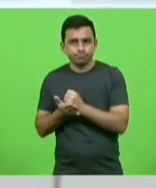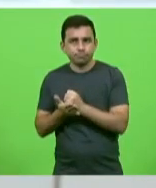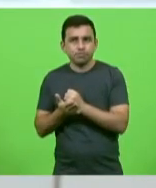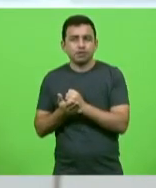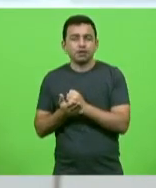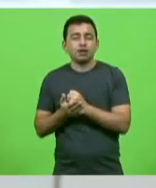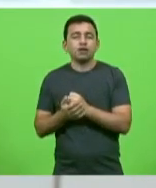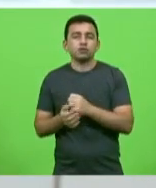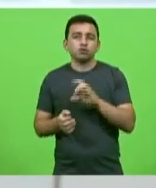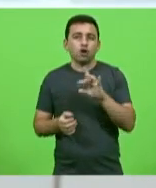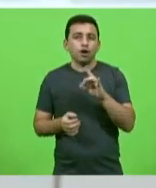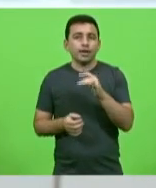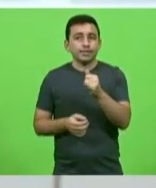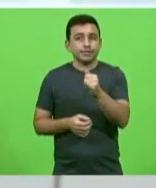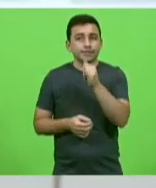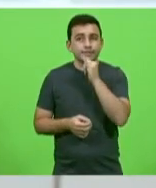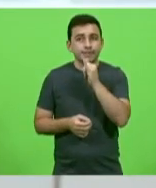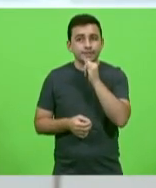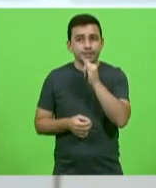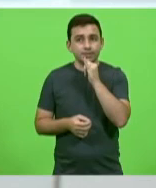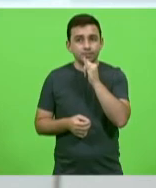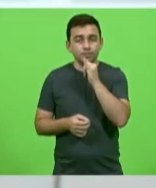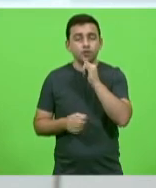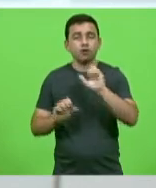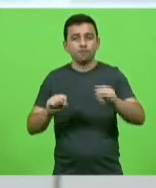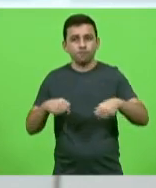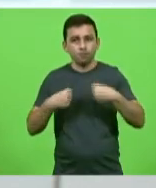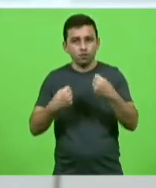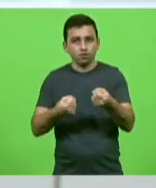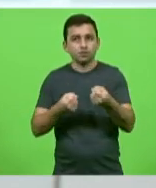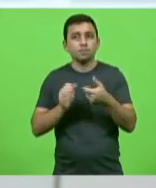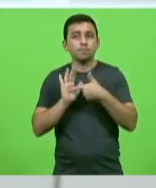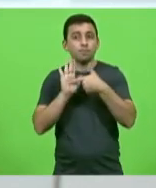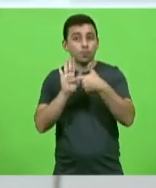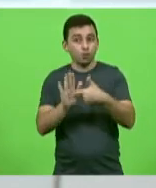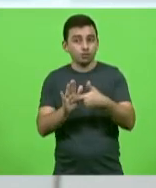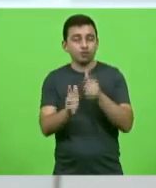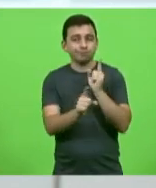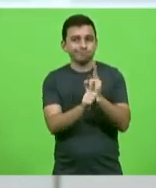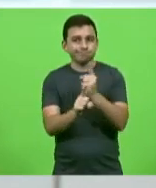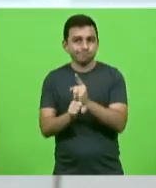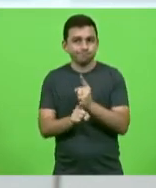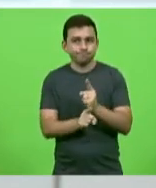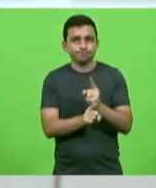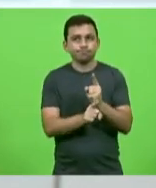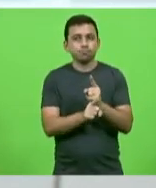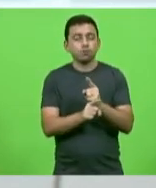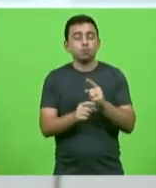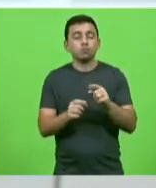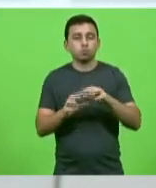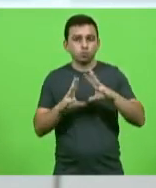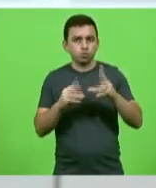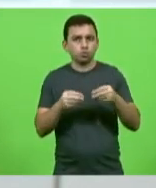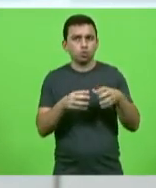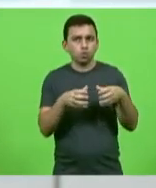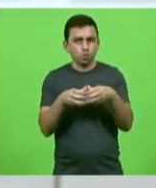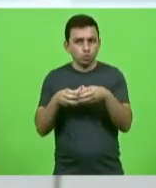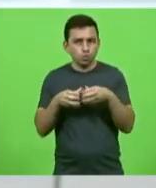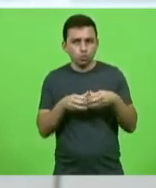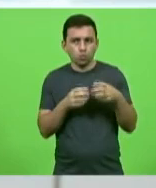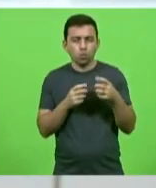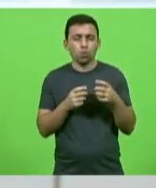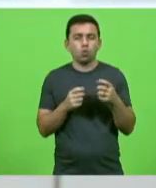simulada o que se reforça pelas descobertas feitas pelos órgãos de controle em